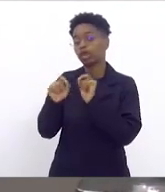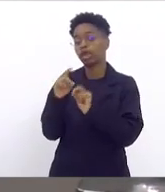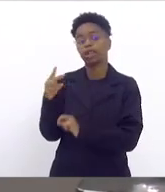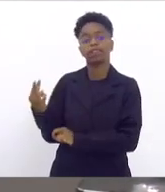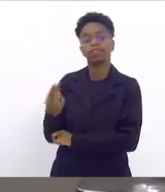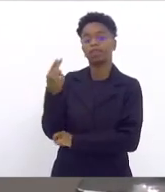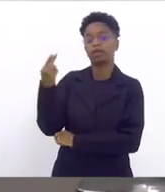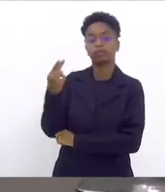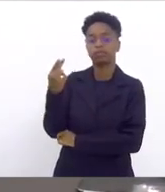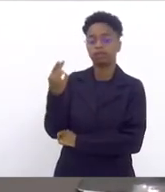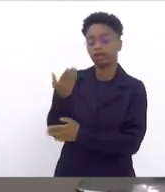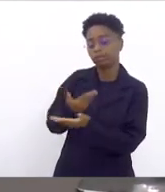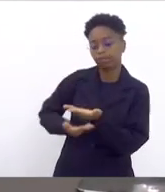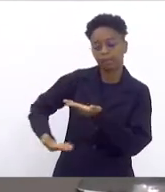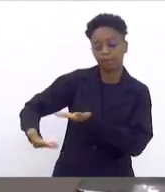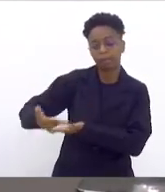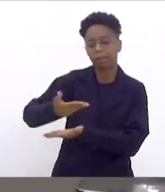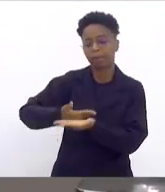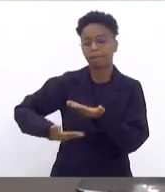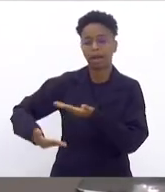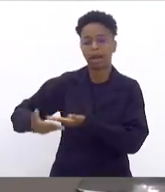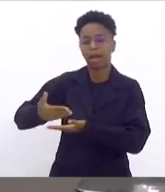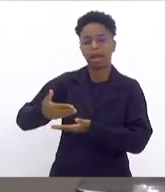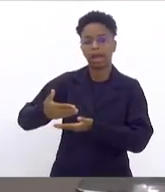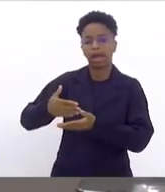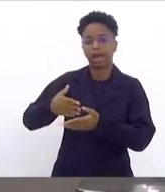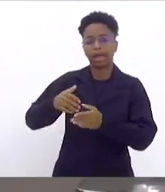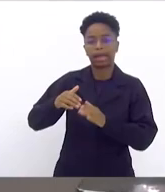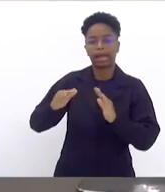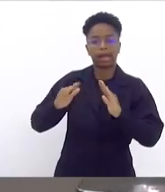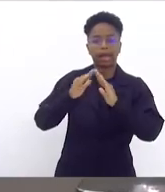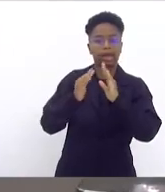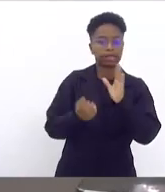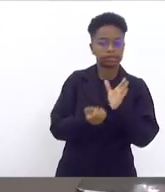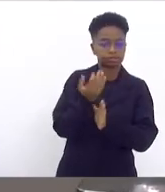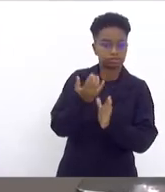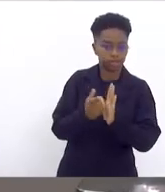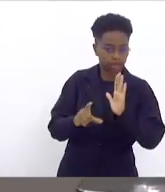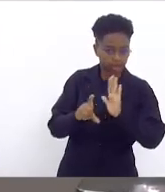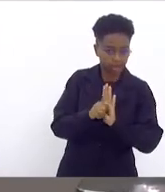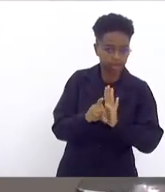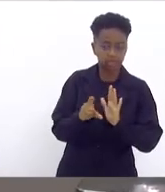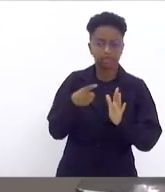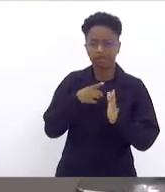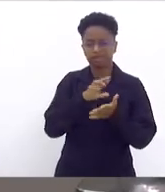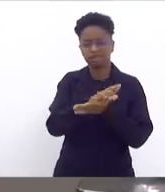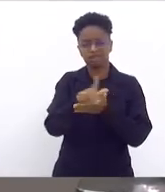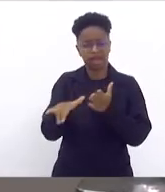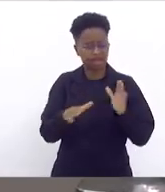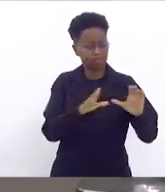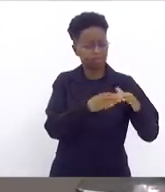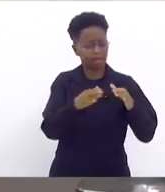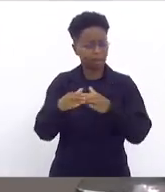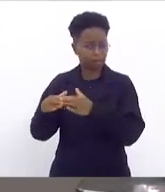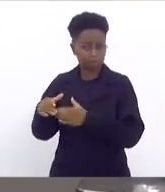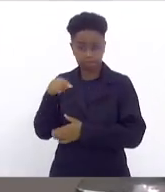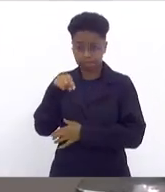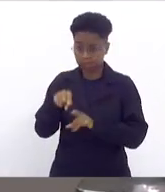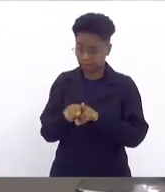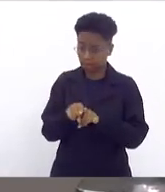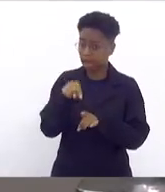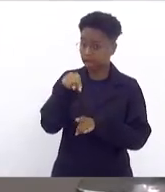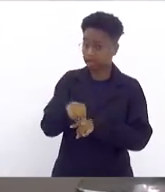Casa Legislativa, passar por várias comissões, inclusive CCJ, e eu concordo com Vossa Excelência, quer dizer, nós não